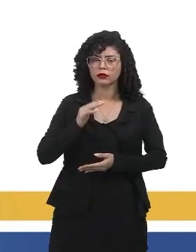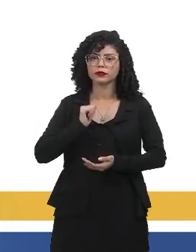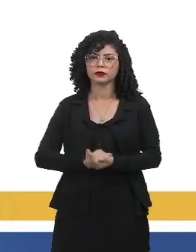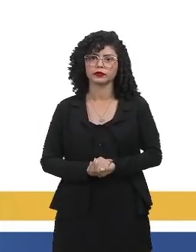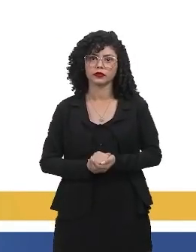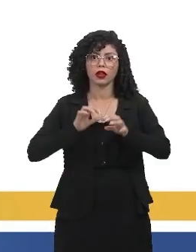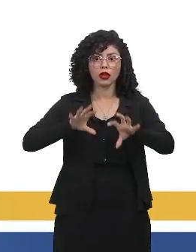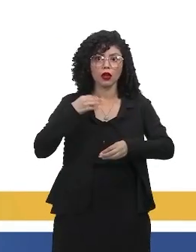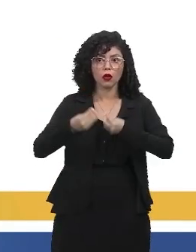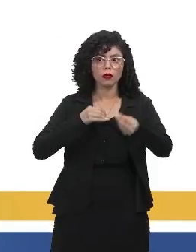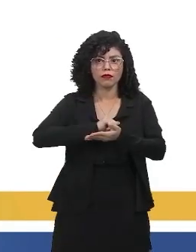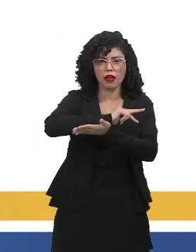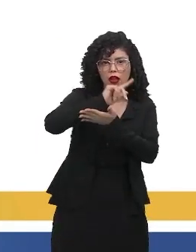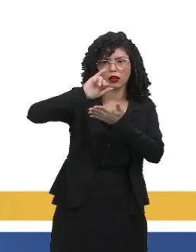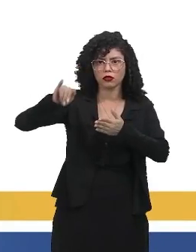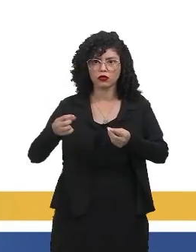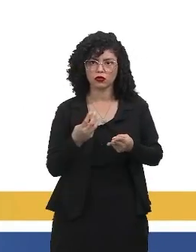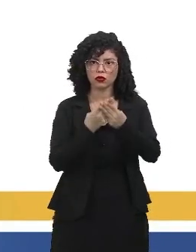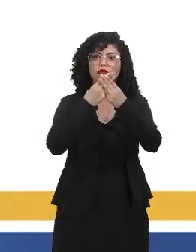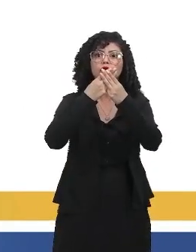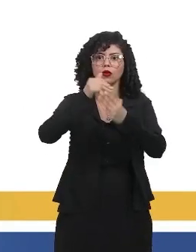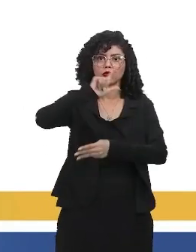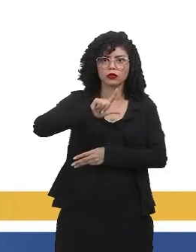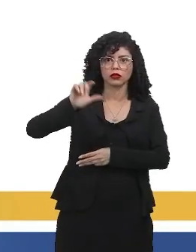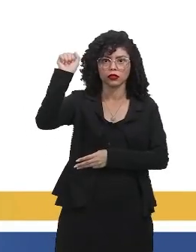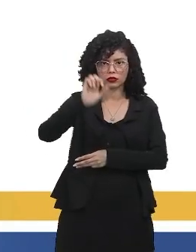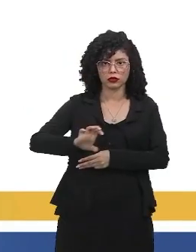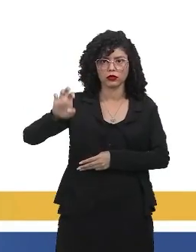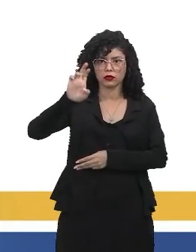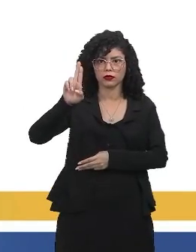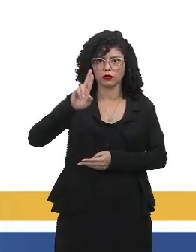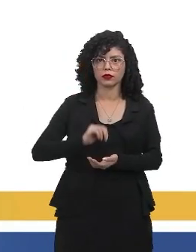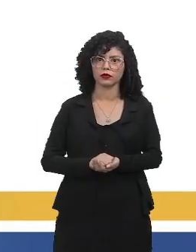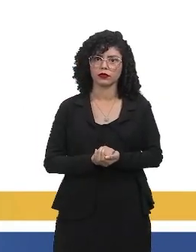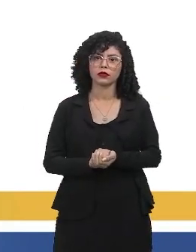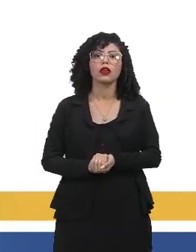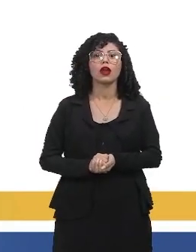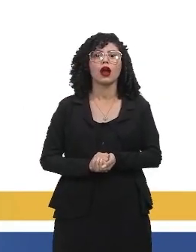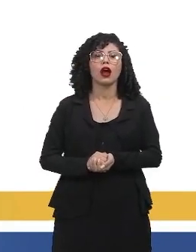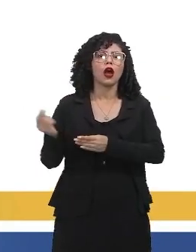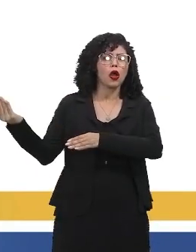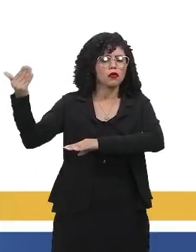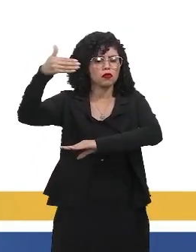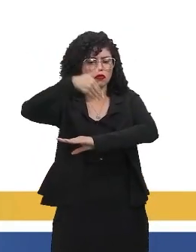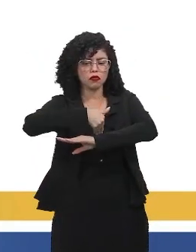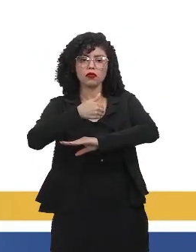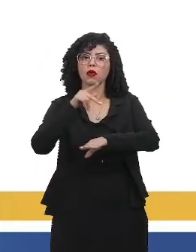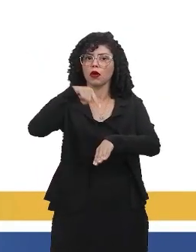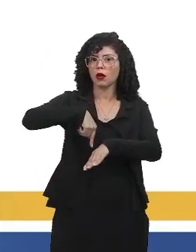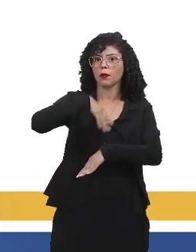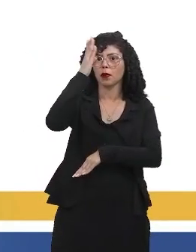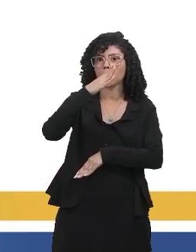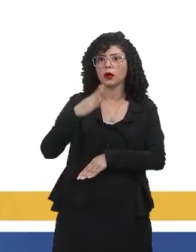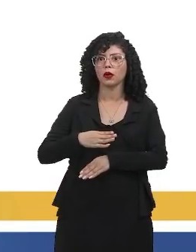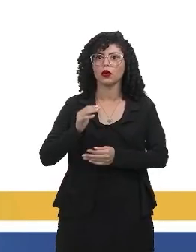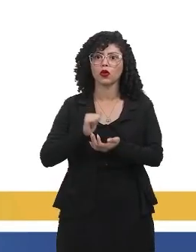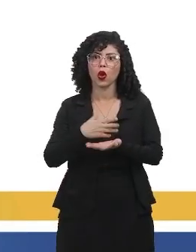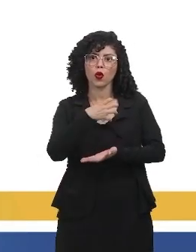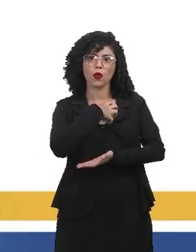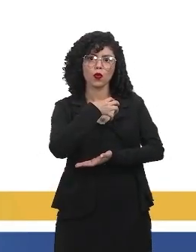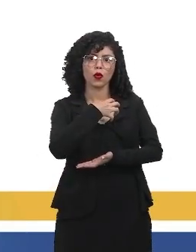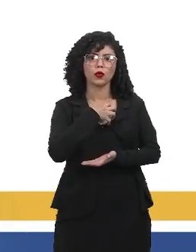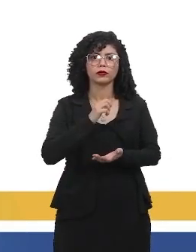1932, assim como milhares de judeus do leste europeu. Sua vinda para o Brasil ocorreu em um momento de ascensão